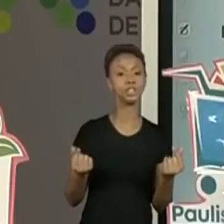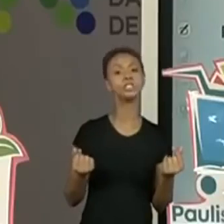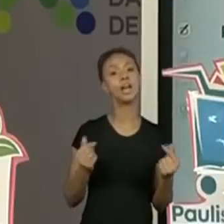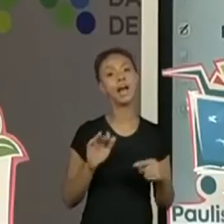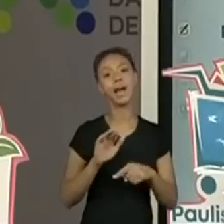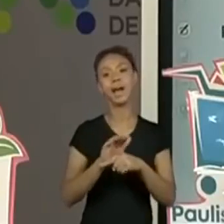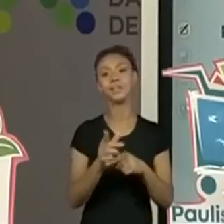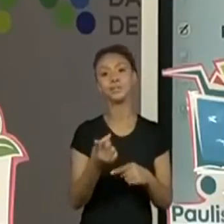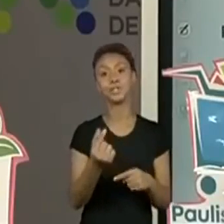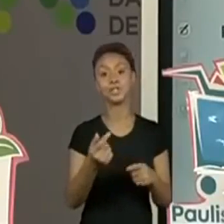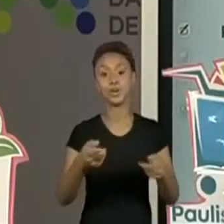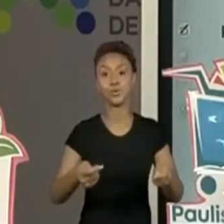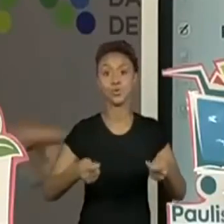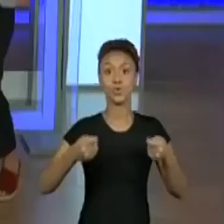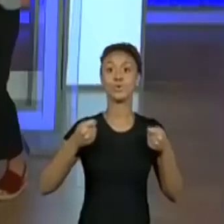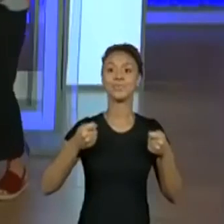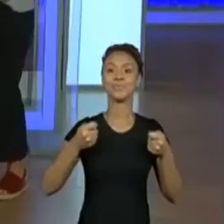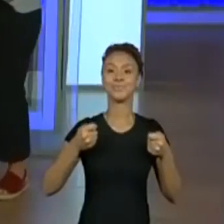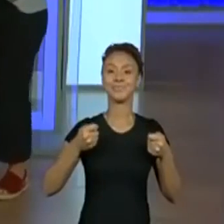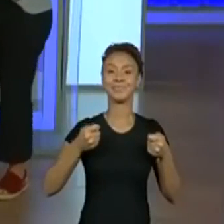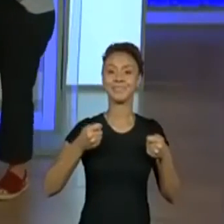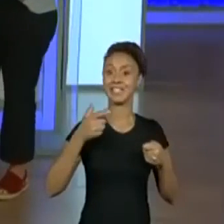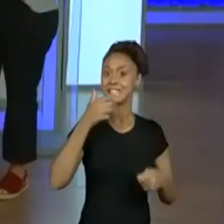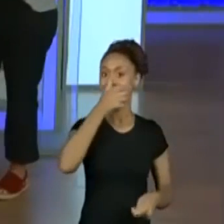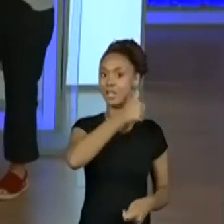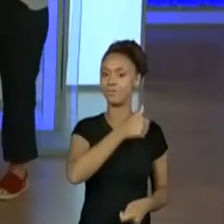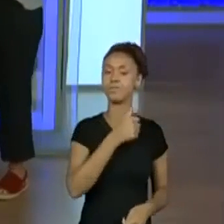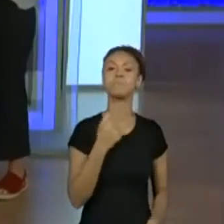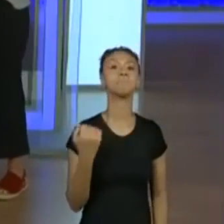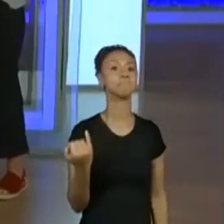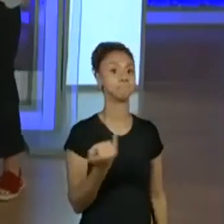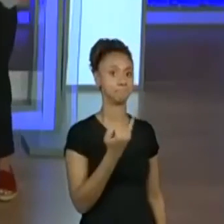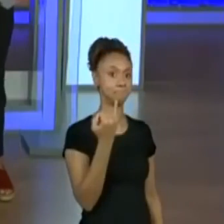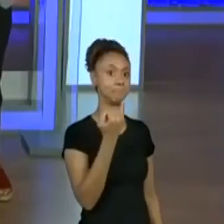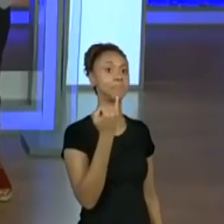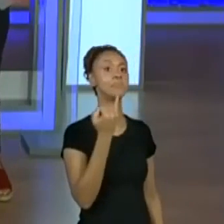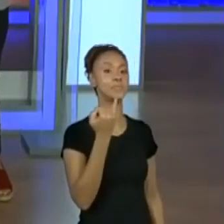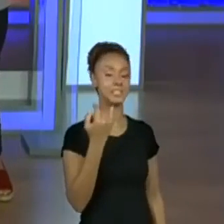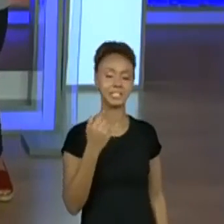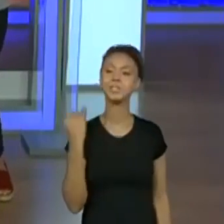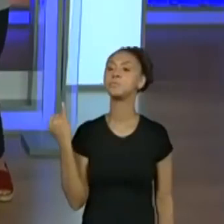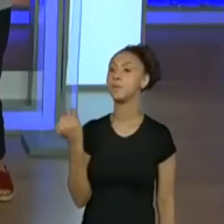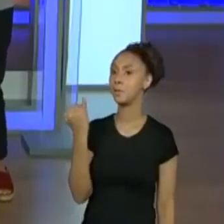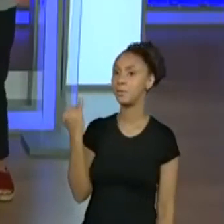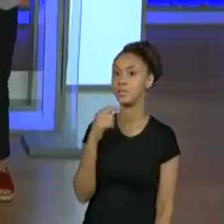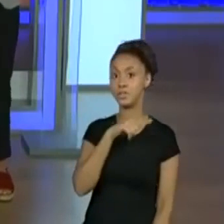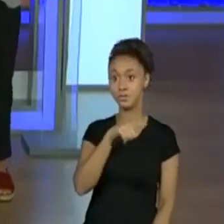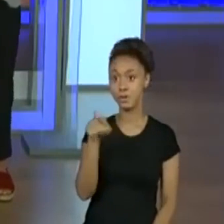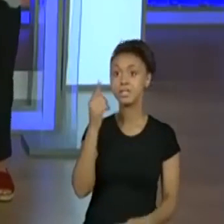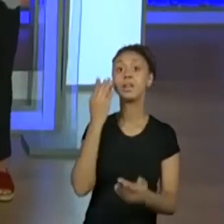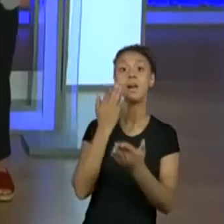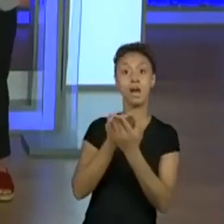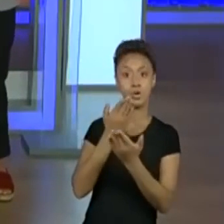de economizarem, tudo bem? Essa dica que você deu é muito importante também para os estudantes, isso daí é economia,